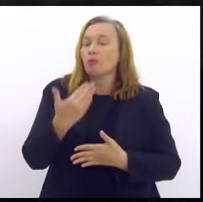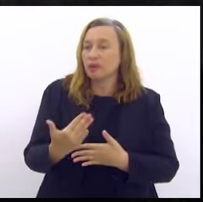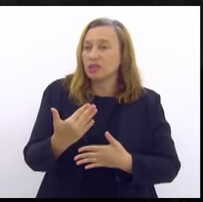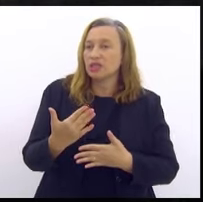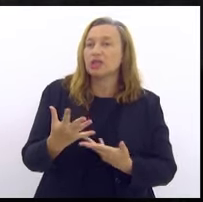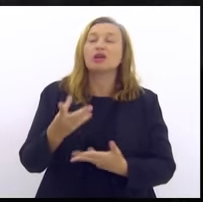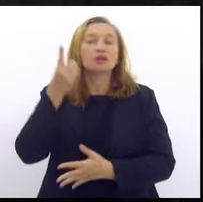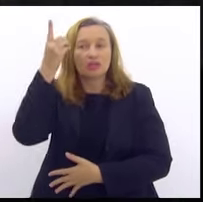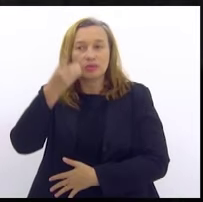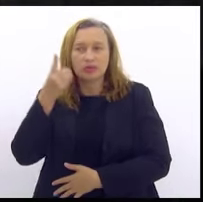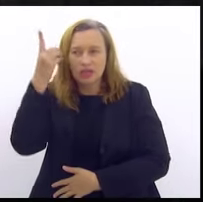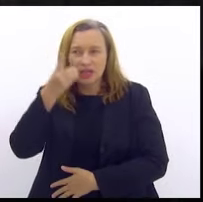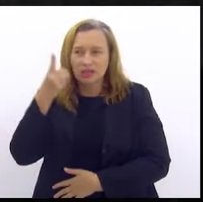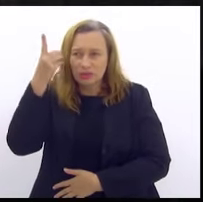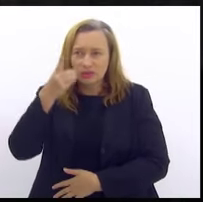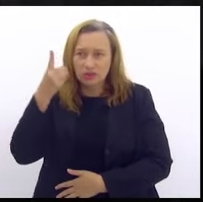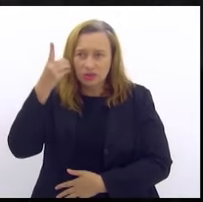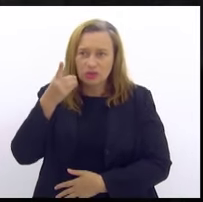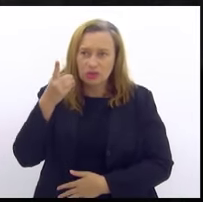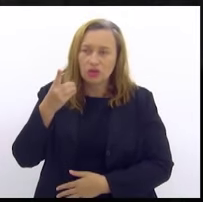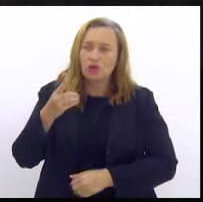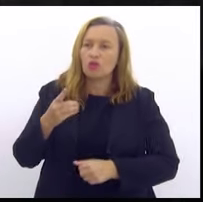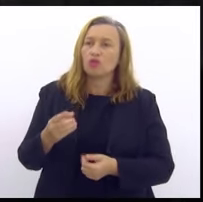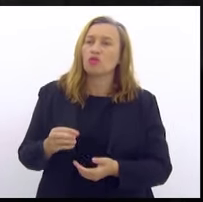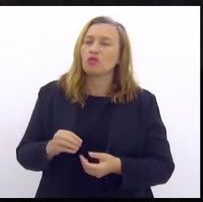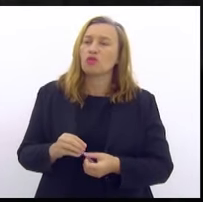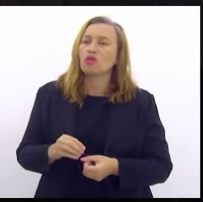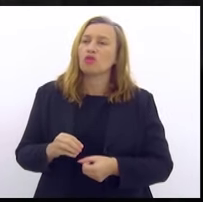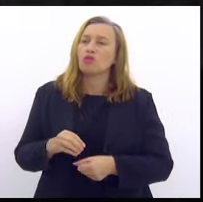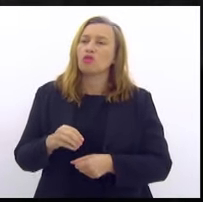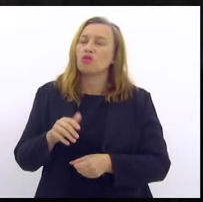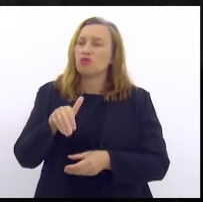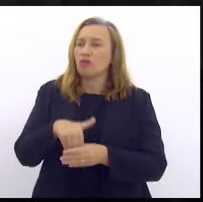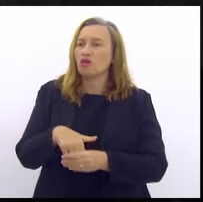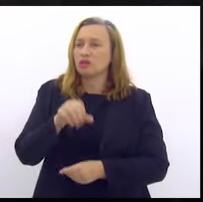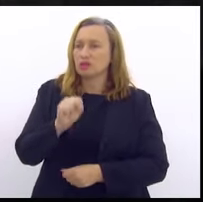e senhores deputados o voto sim.